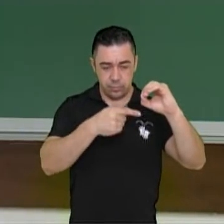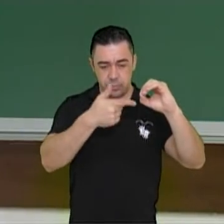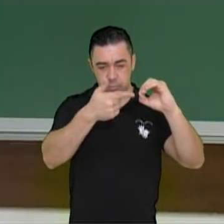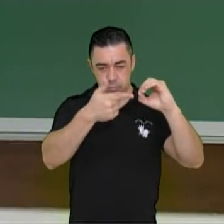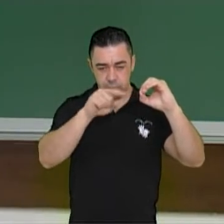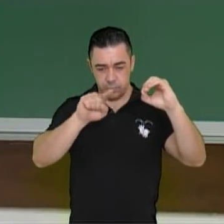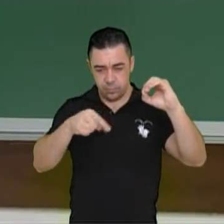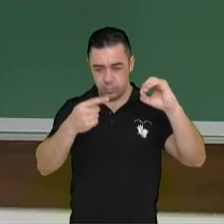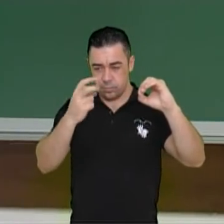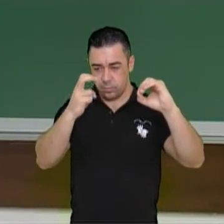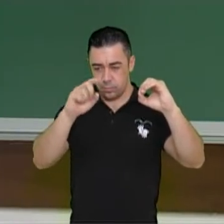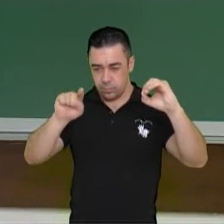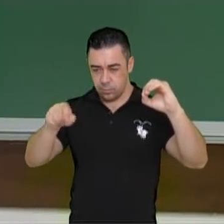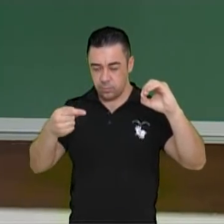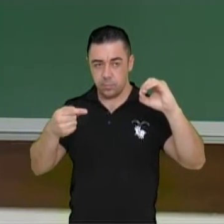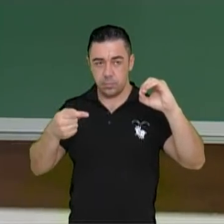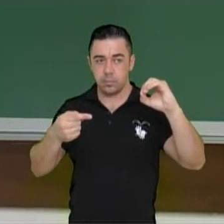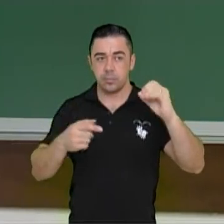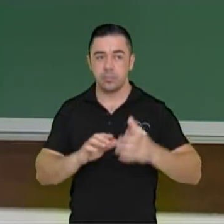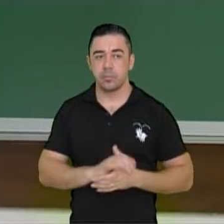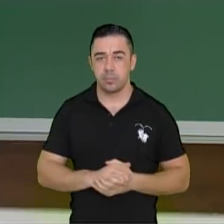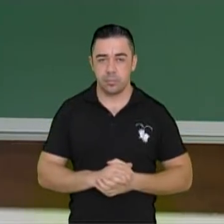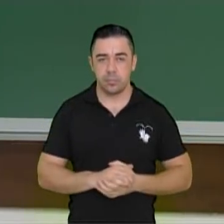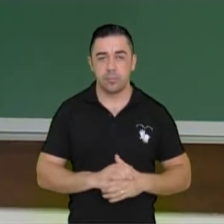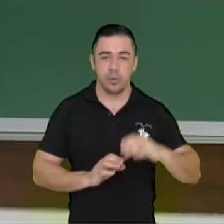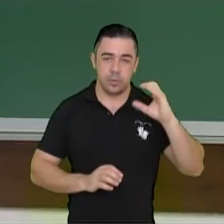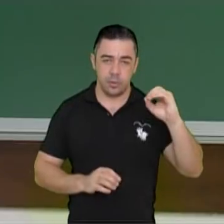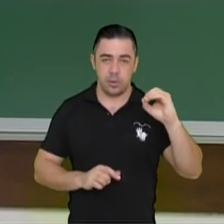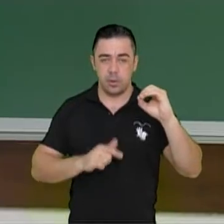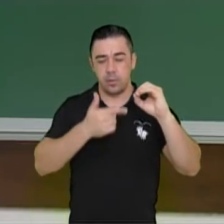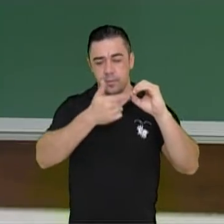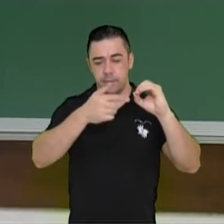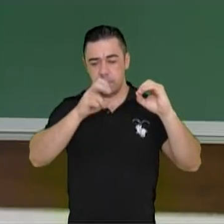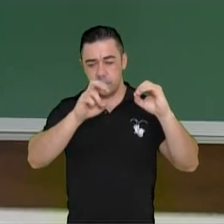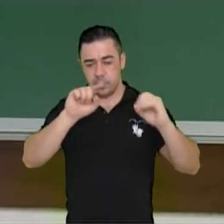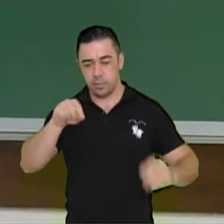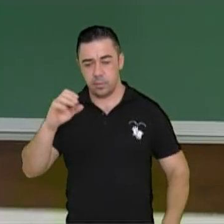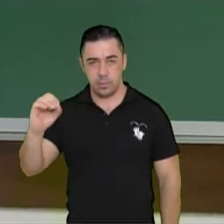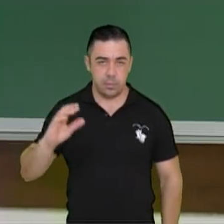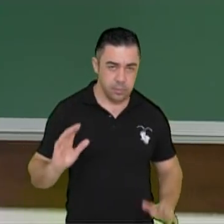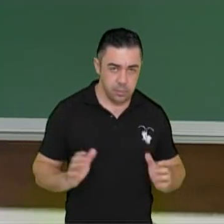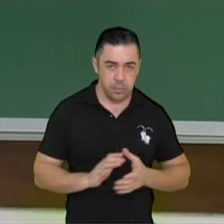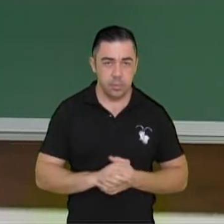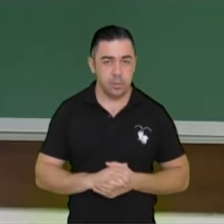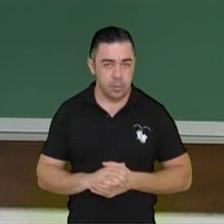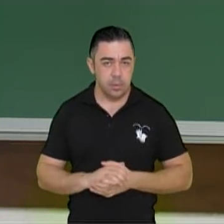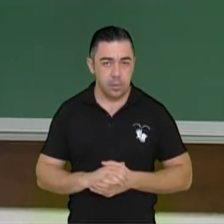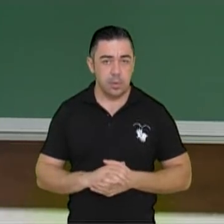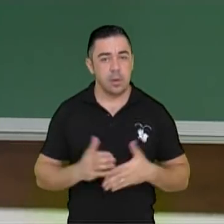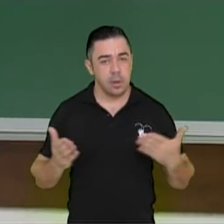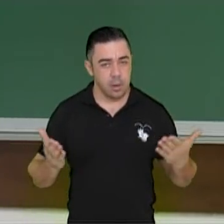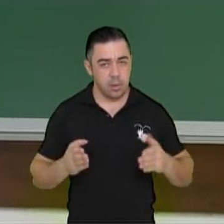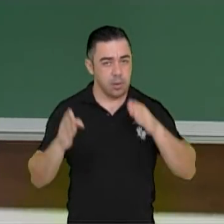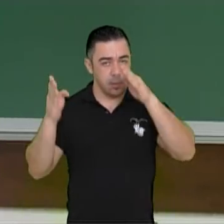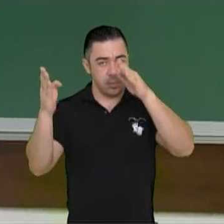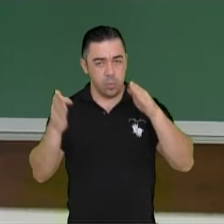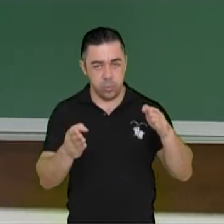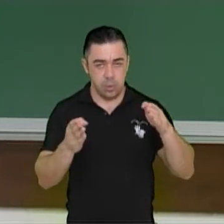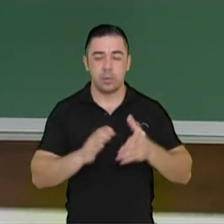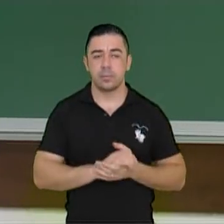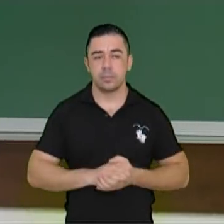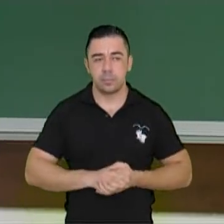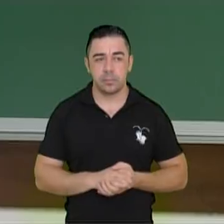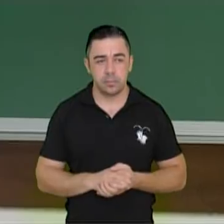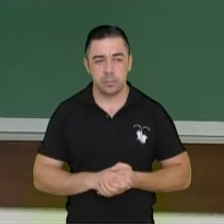2 casas e parou aqui depois do 5. Completamos com o 0 no espaço em branco, cortando